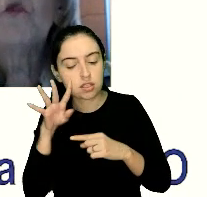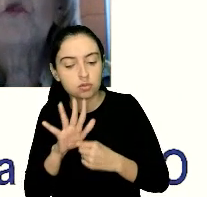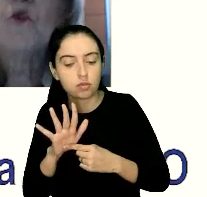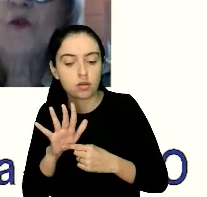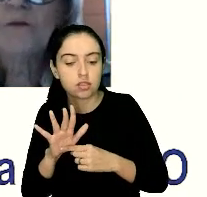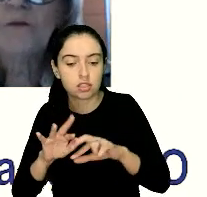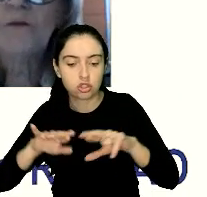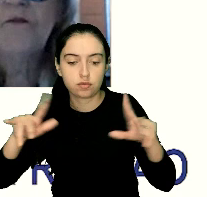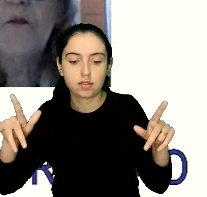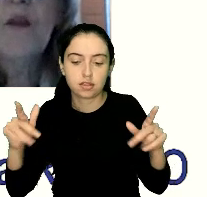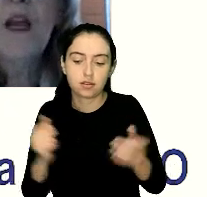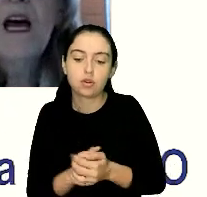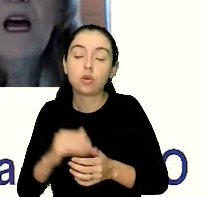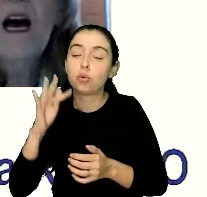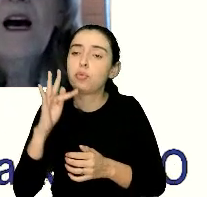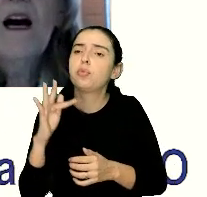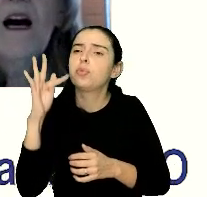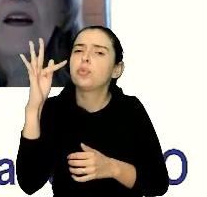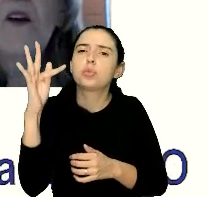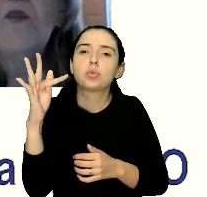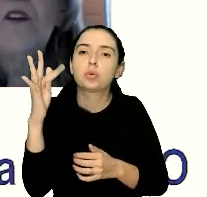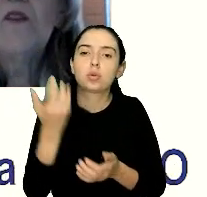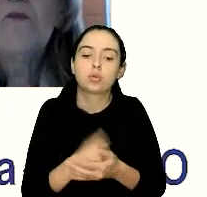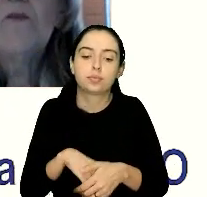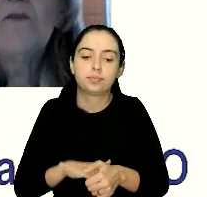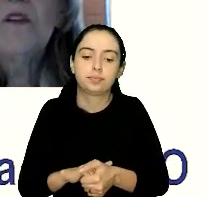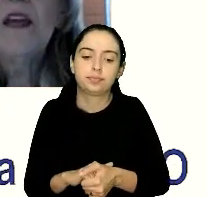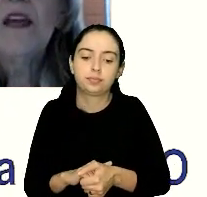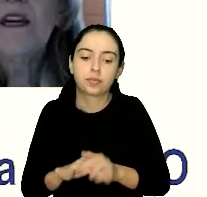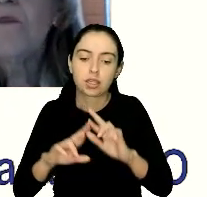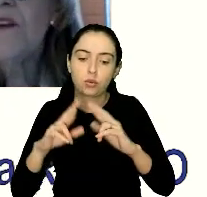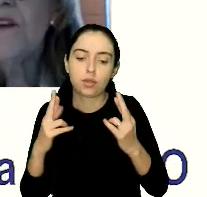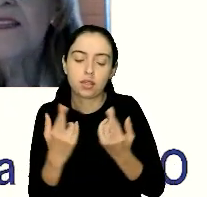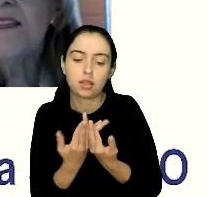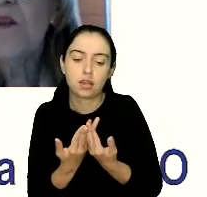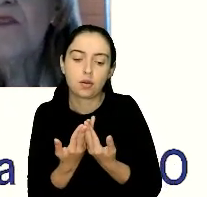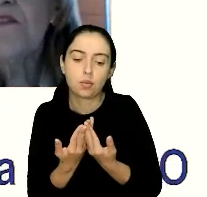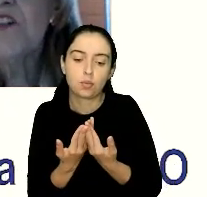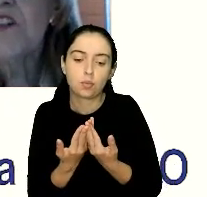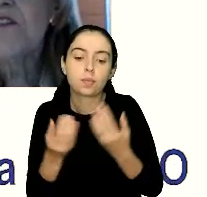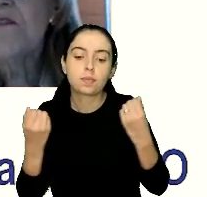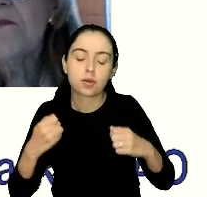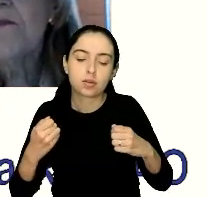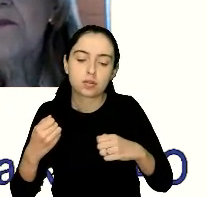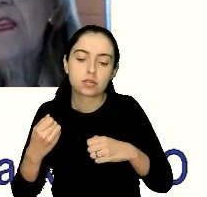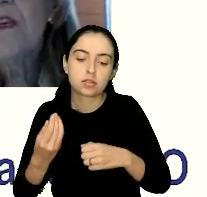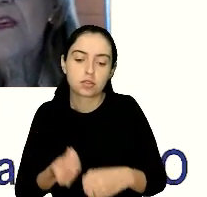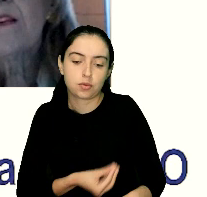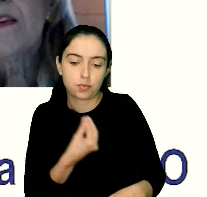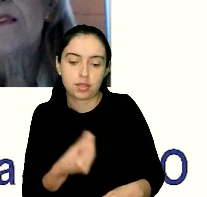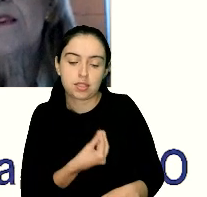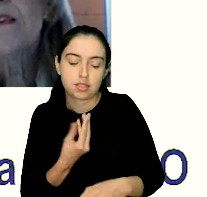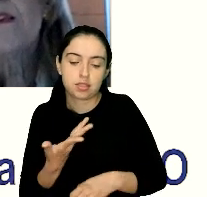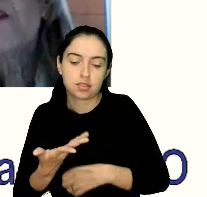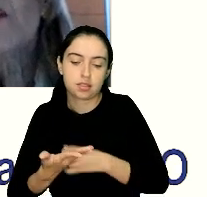Para o futuro, a reunião ela pode ser tão afetiva